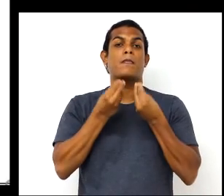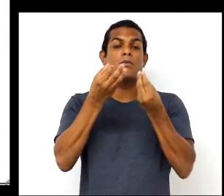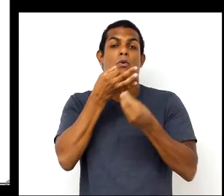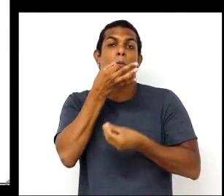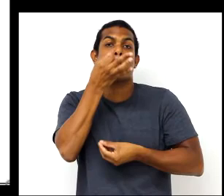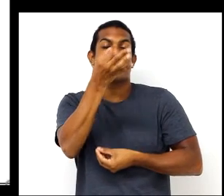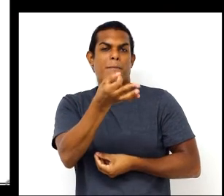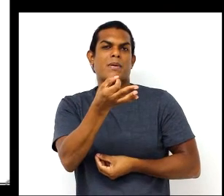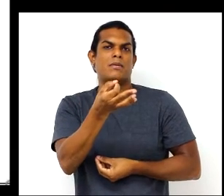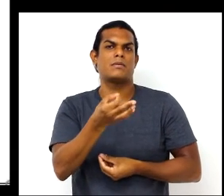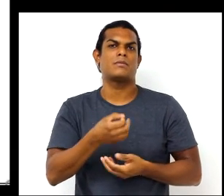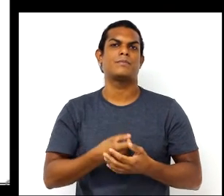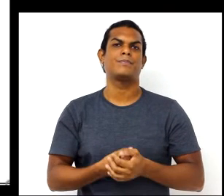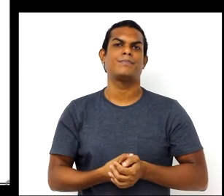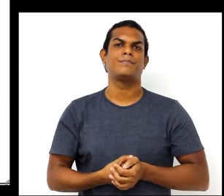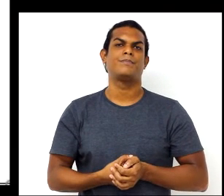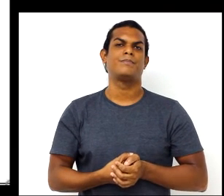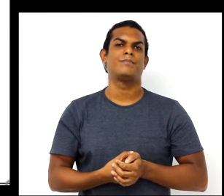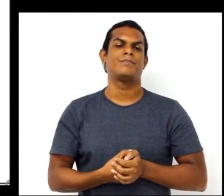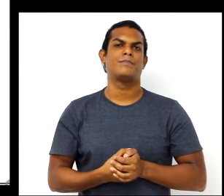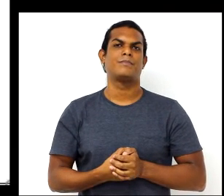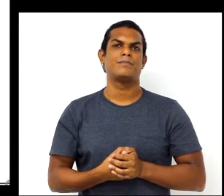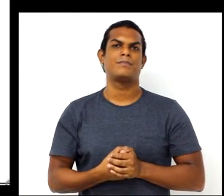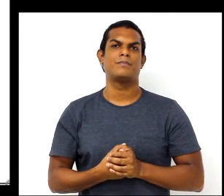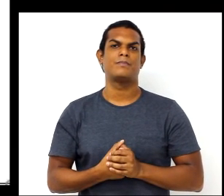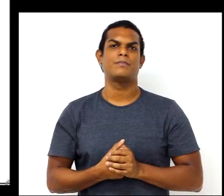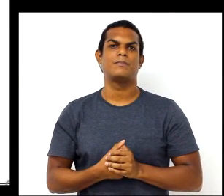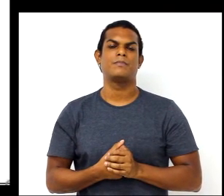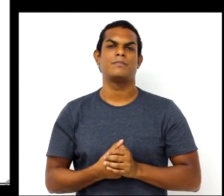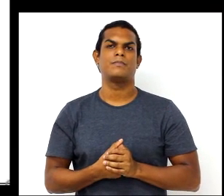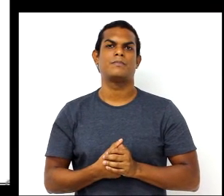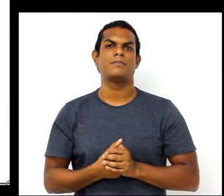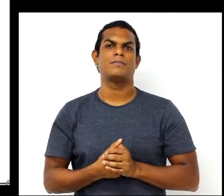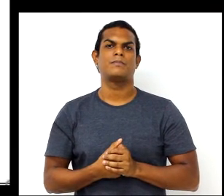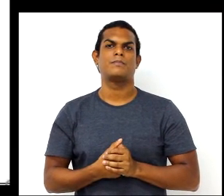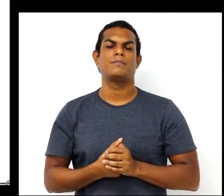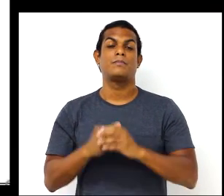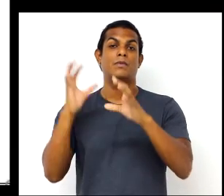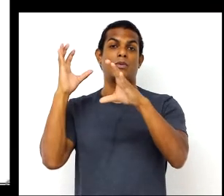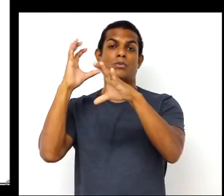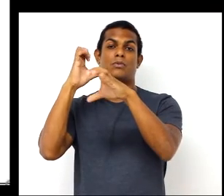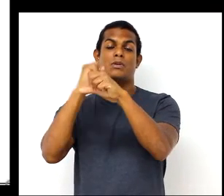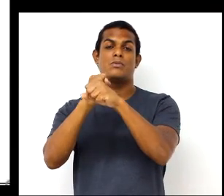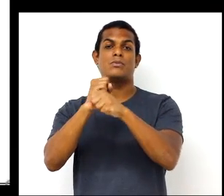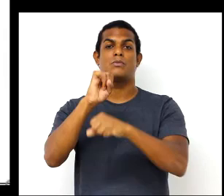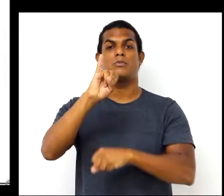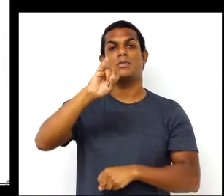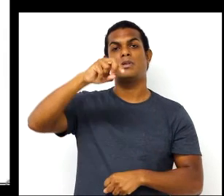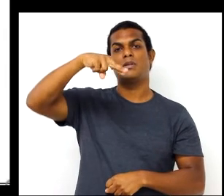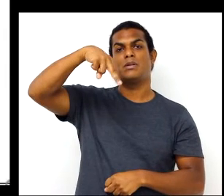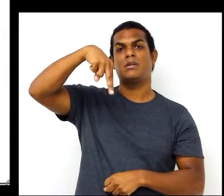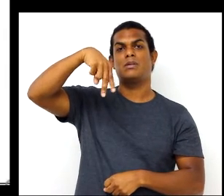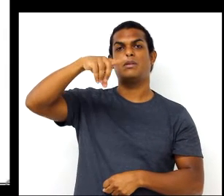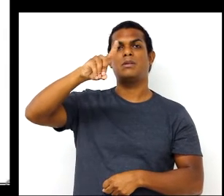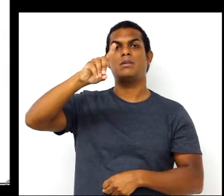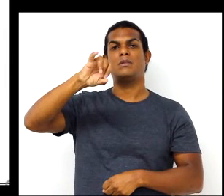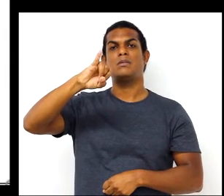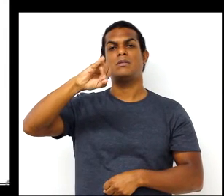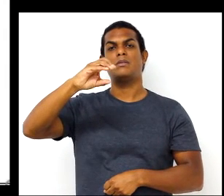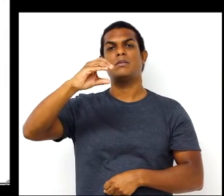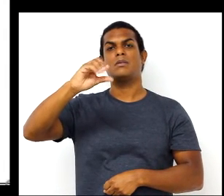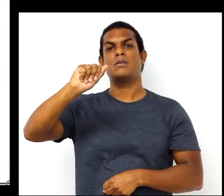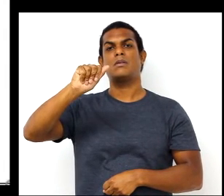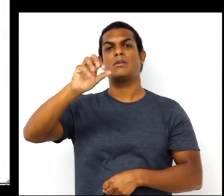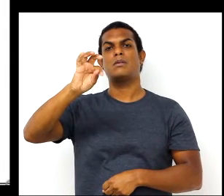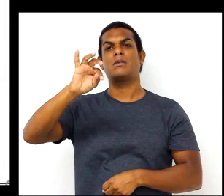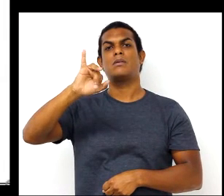características opinativas, vamos dizer assim. Já o resumo indicativo, ele tenta